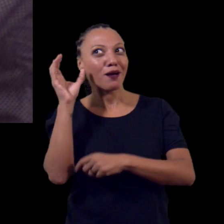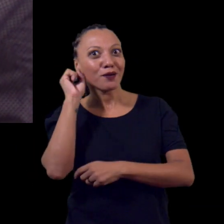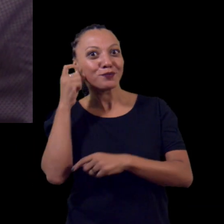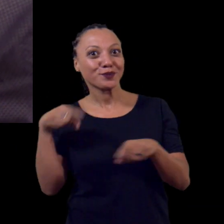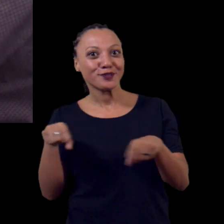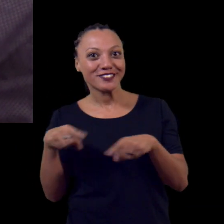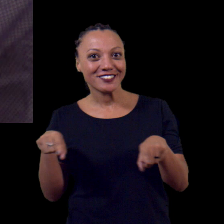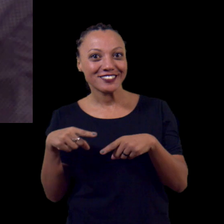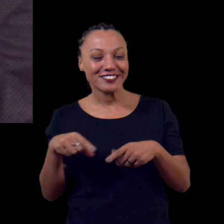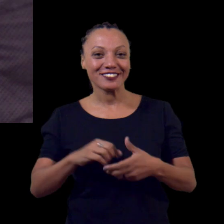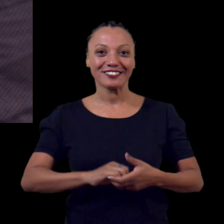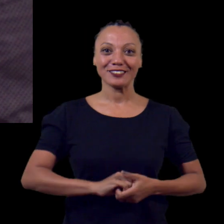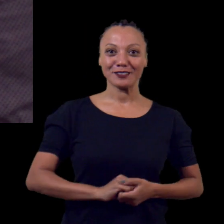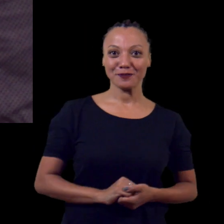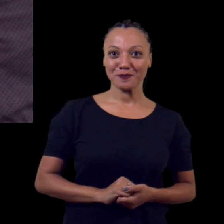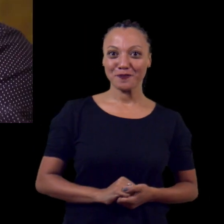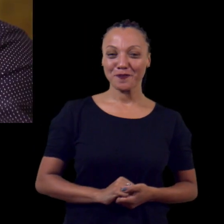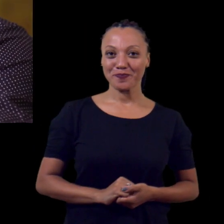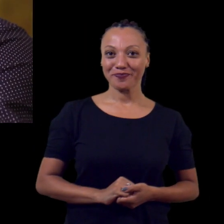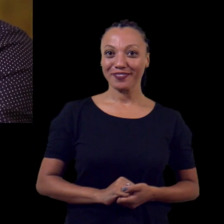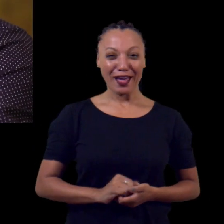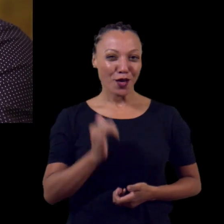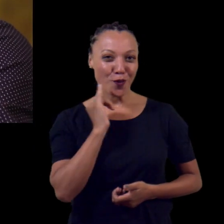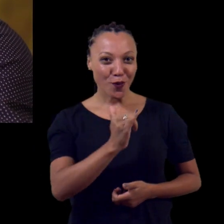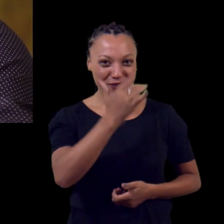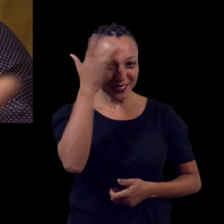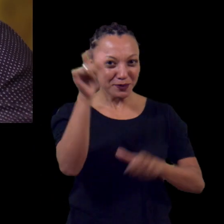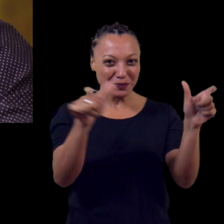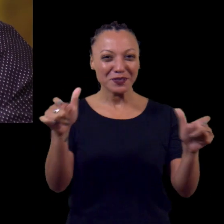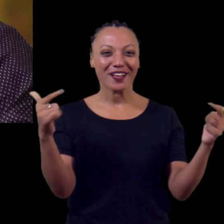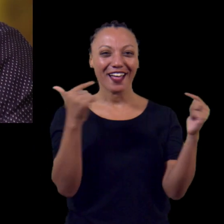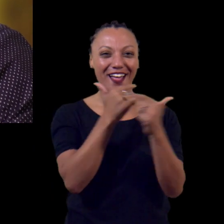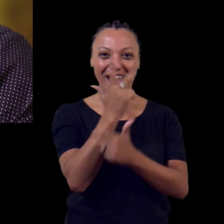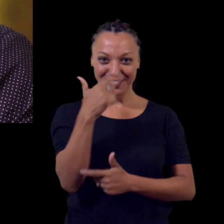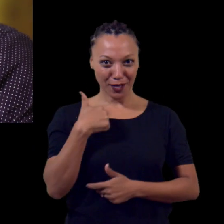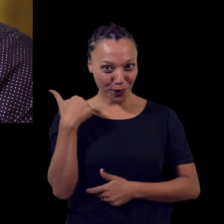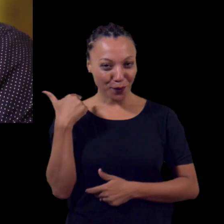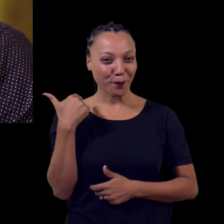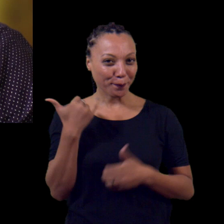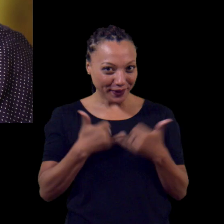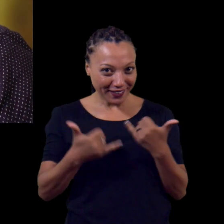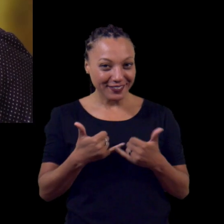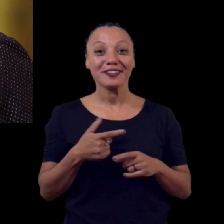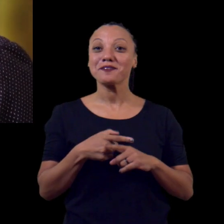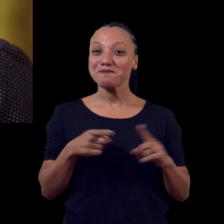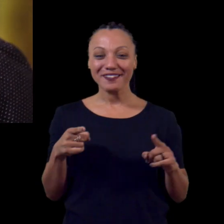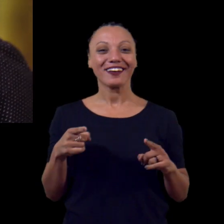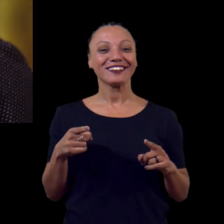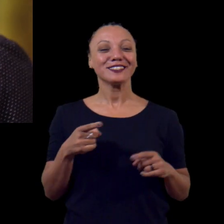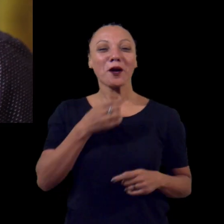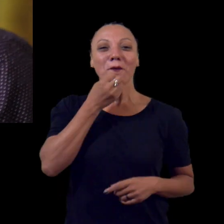Mas quando eu conto isso, as pessoas dão risada, acham que eu estou brincando. E eu falo que é um dos grandes privilégios de ser surdo. Eu não preciso baixar música